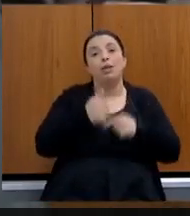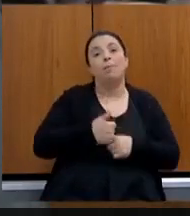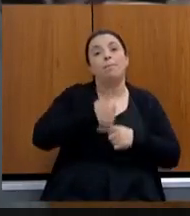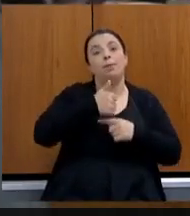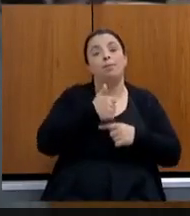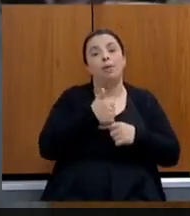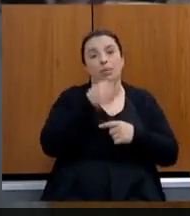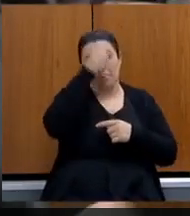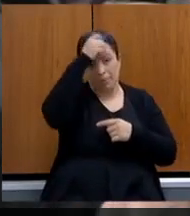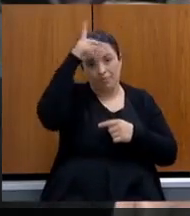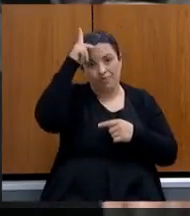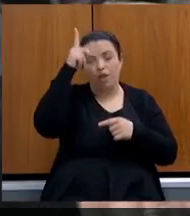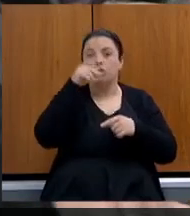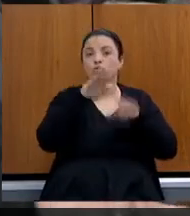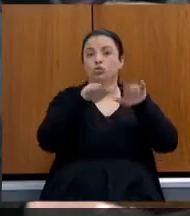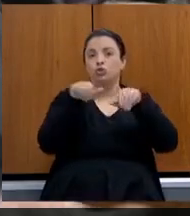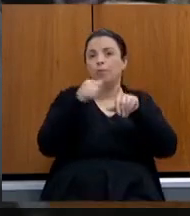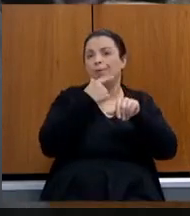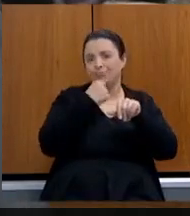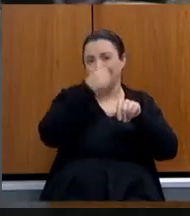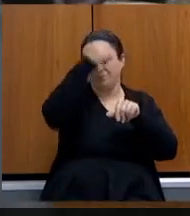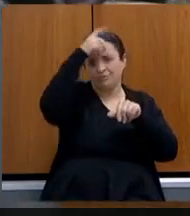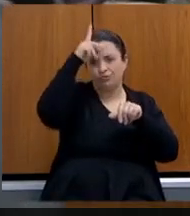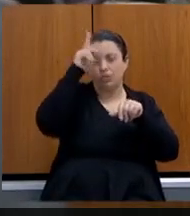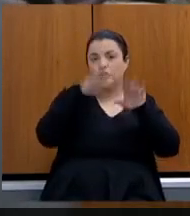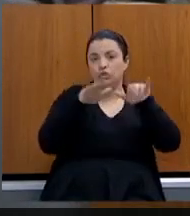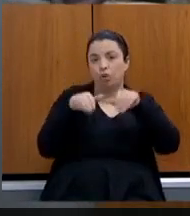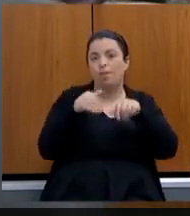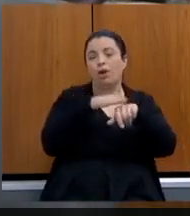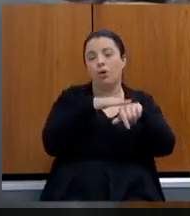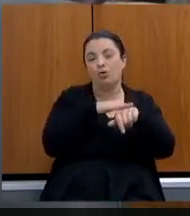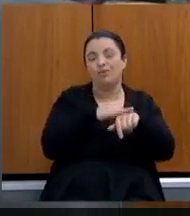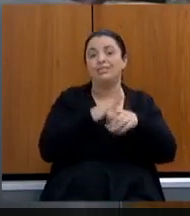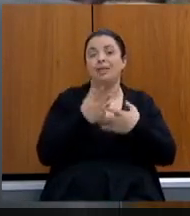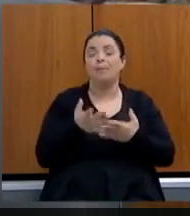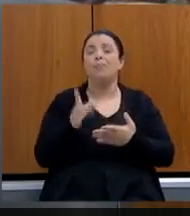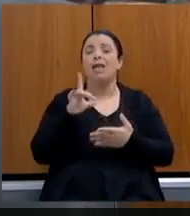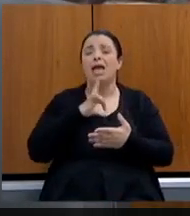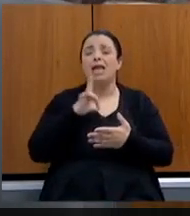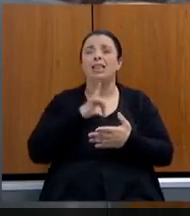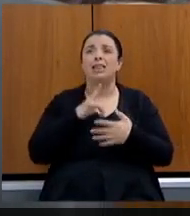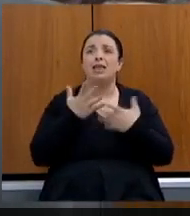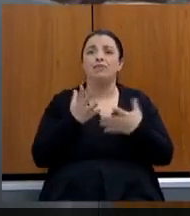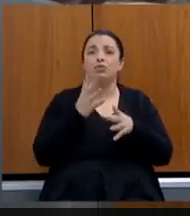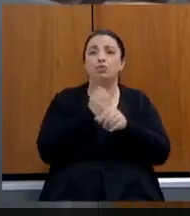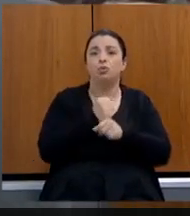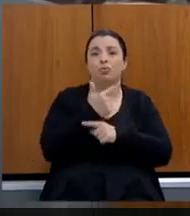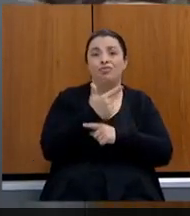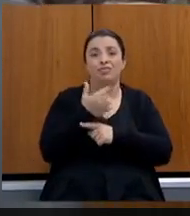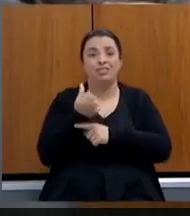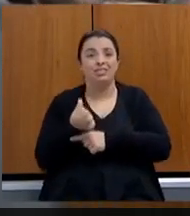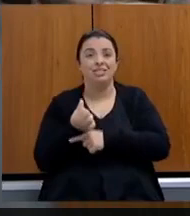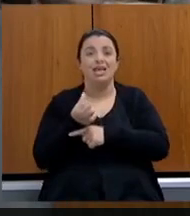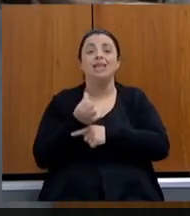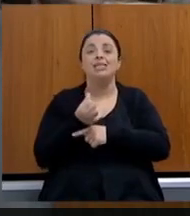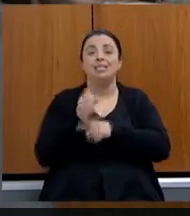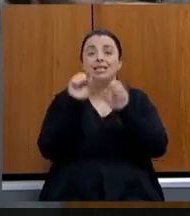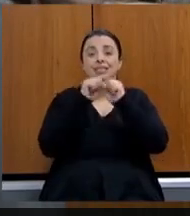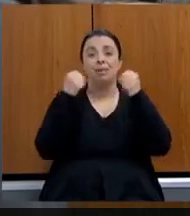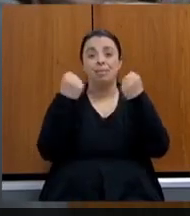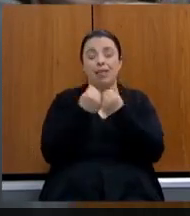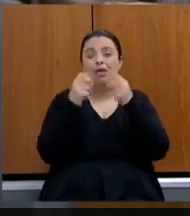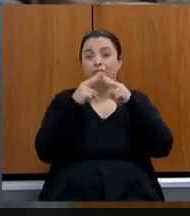os nossos prefeitos né tivemos aí deputada é 26 seminários virtuais em que eu